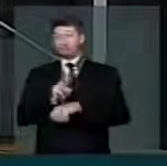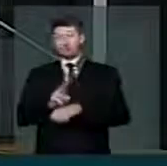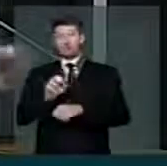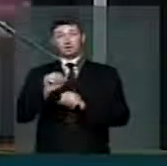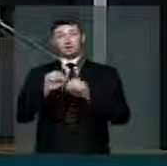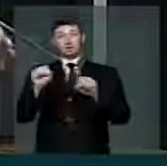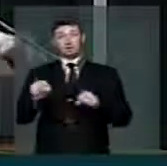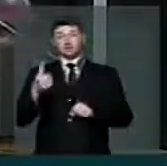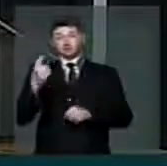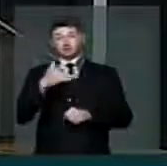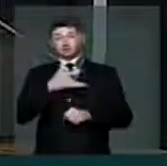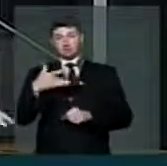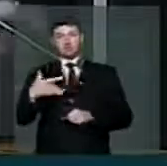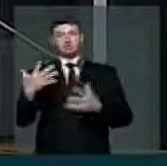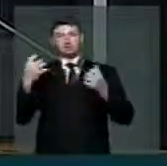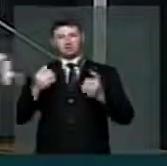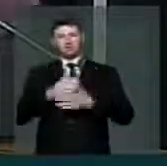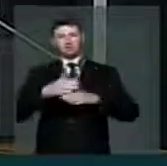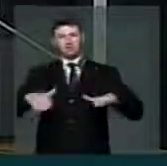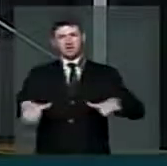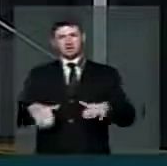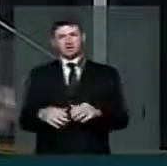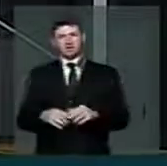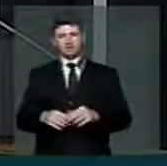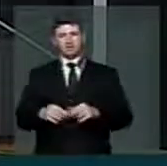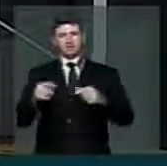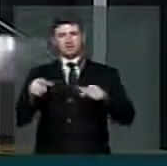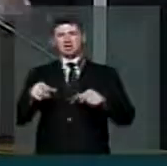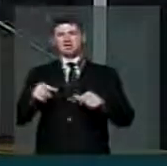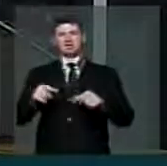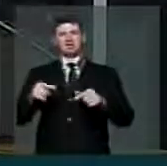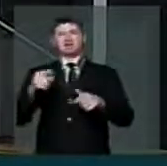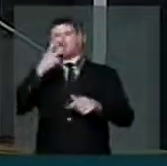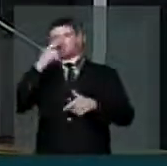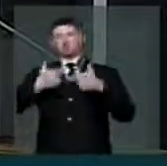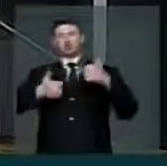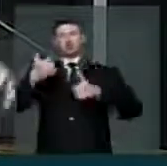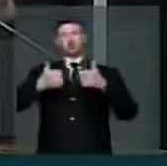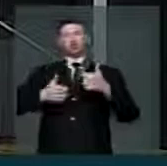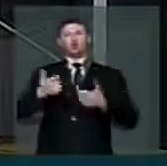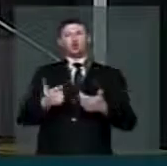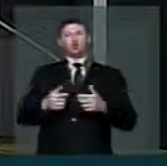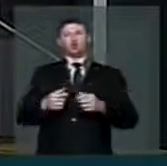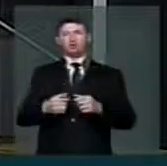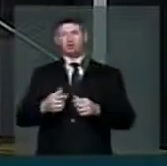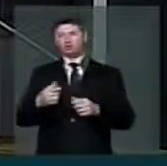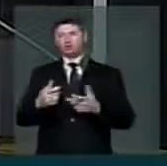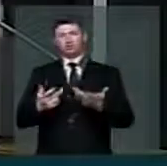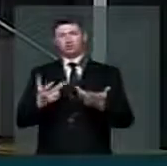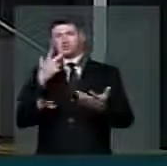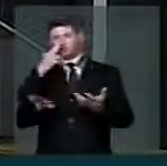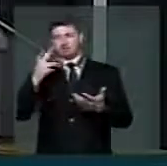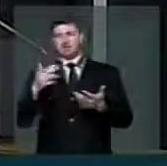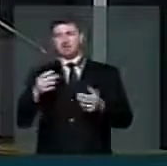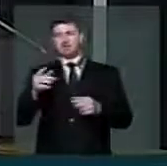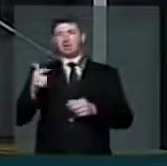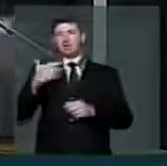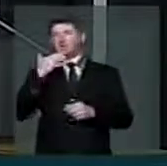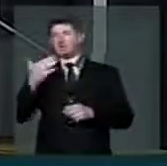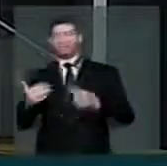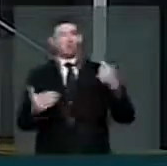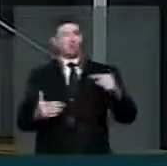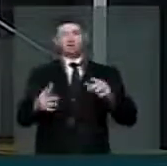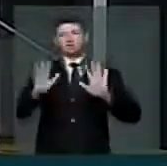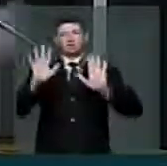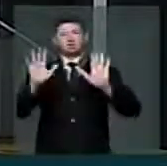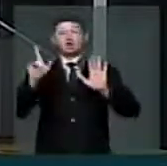de Saúde. Vamos acabar com o clima de fla-flu. Não tenho oposição nem situação. É o povo brasileiro